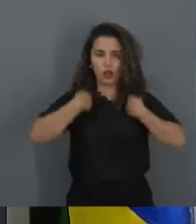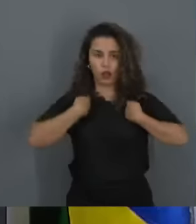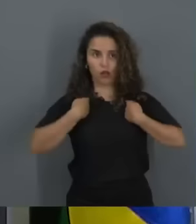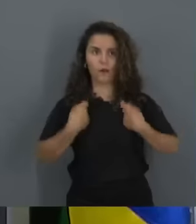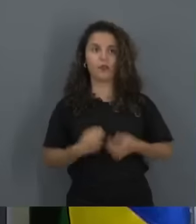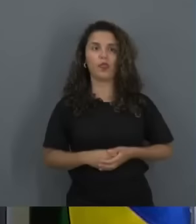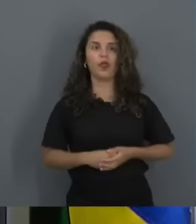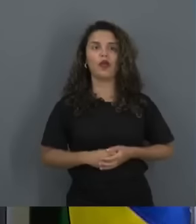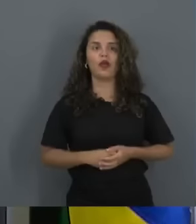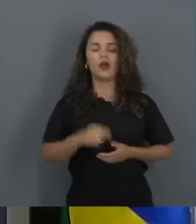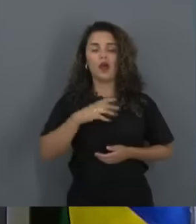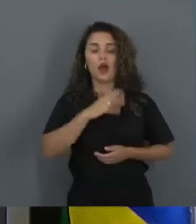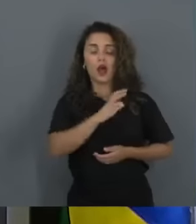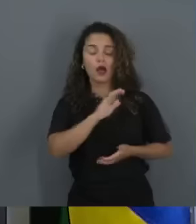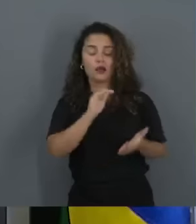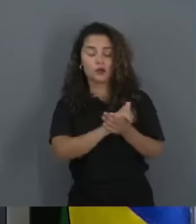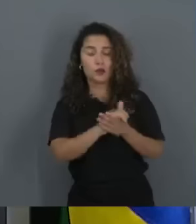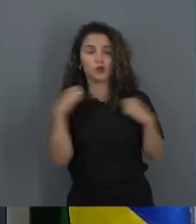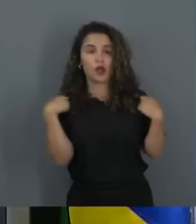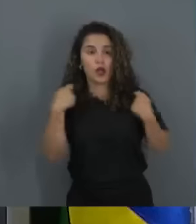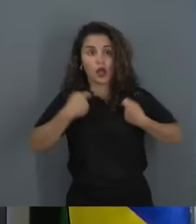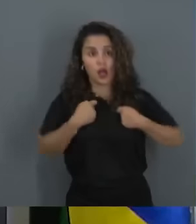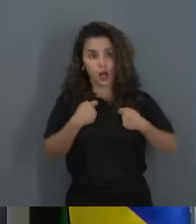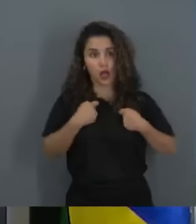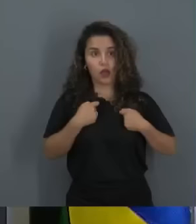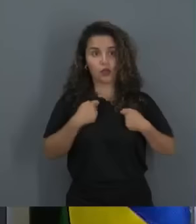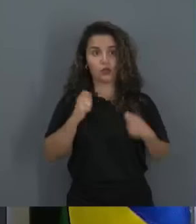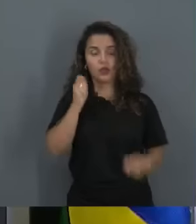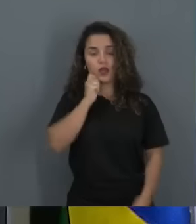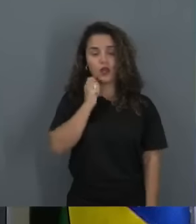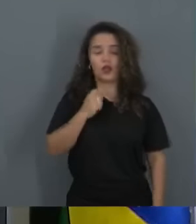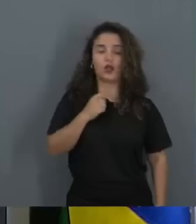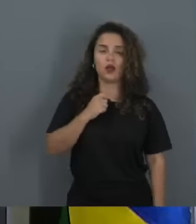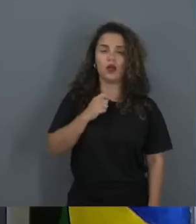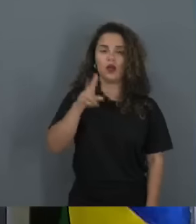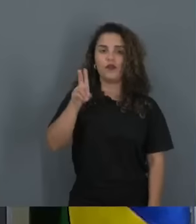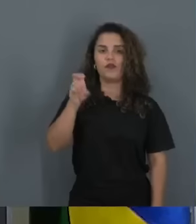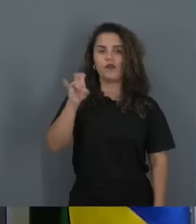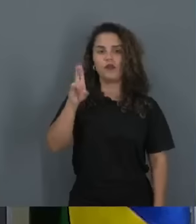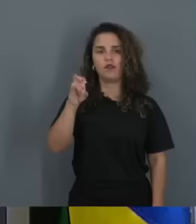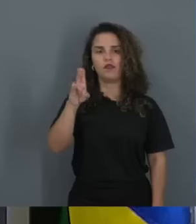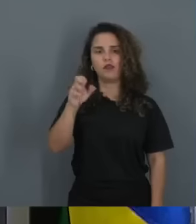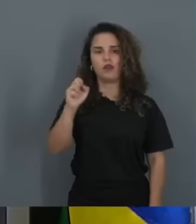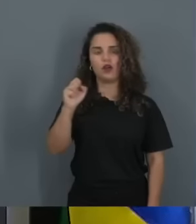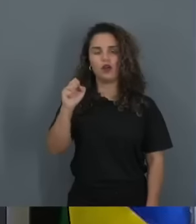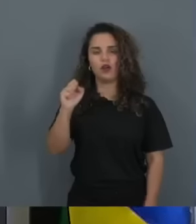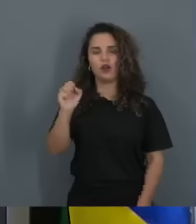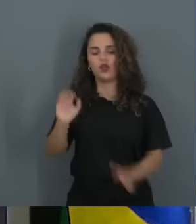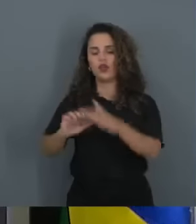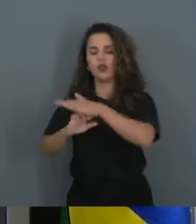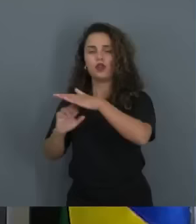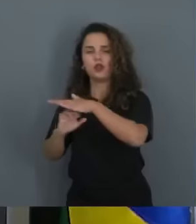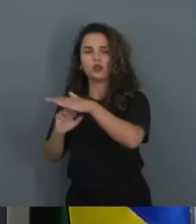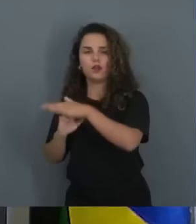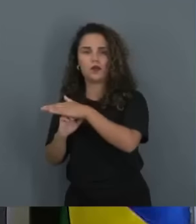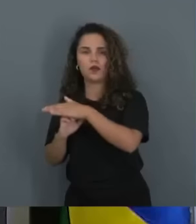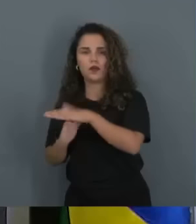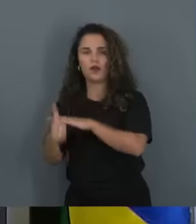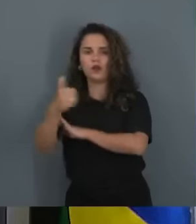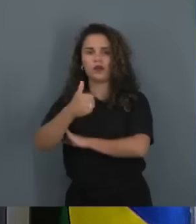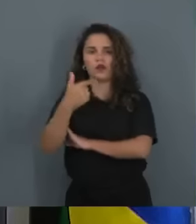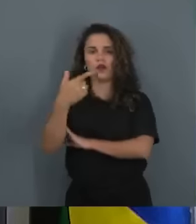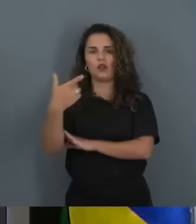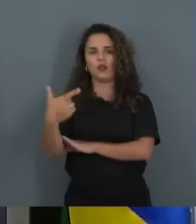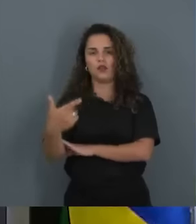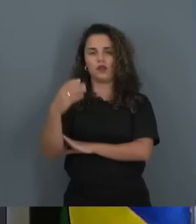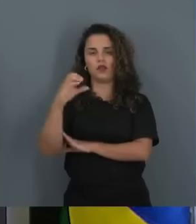a esposa do ministro Alexandre de Moraes, Viviane, o escritório, 129 milhões de